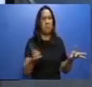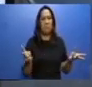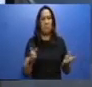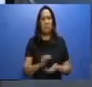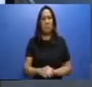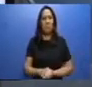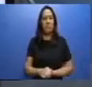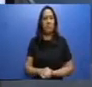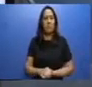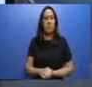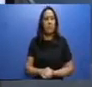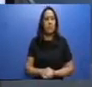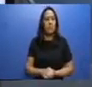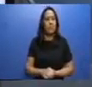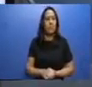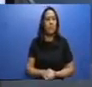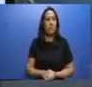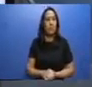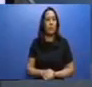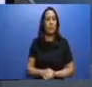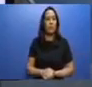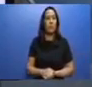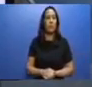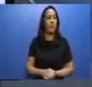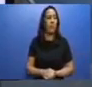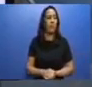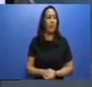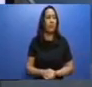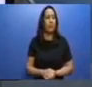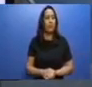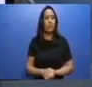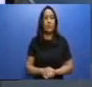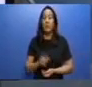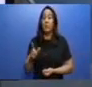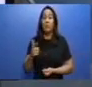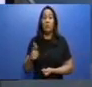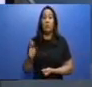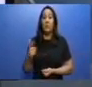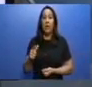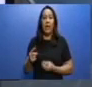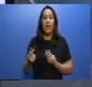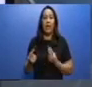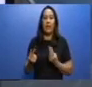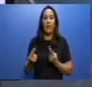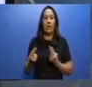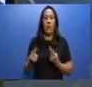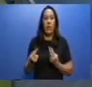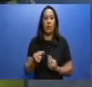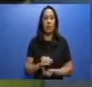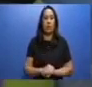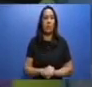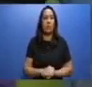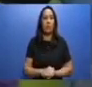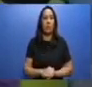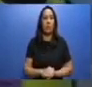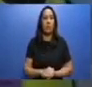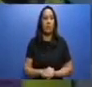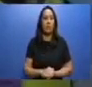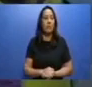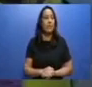sequência. Não tem nenhuma hora que começa a repetir, como lá no início. Então, qual será a nossa resposta?